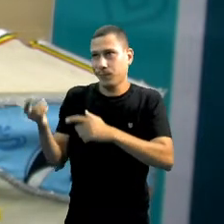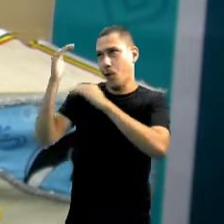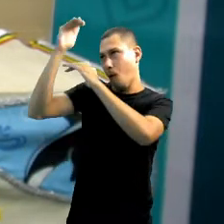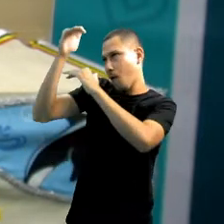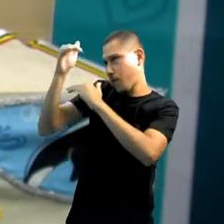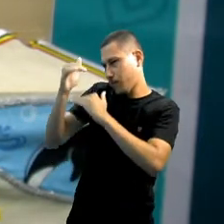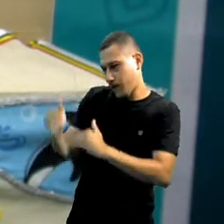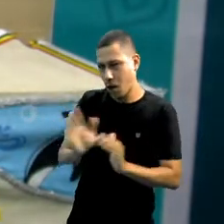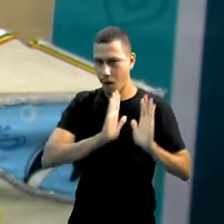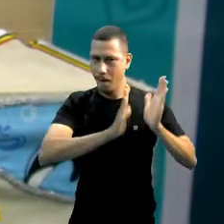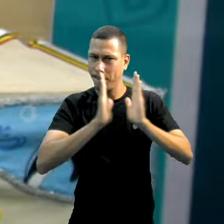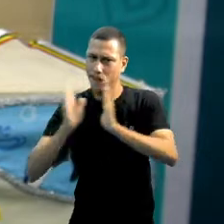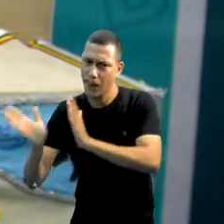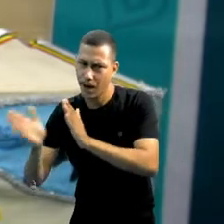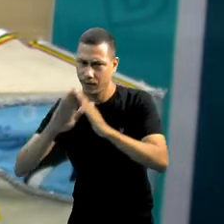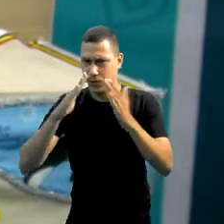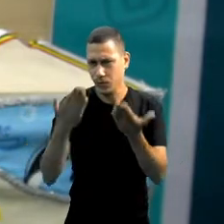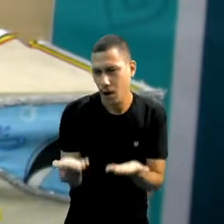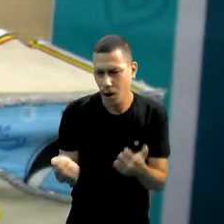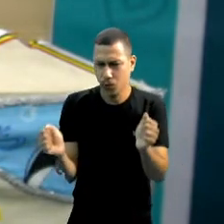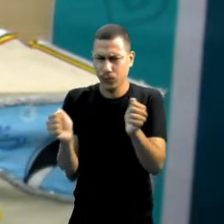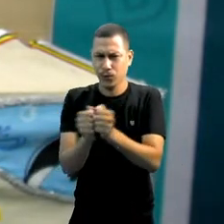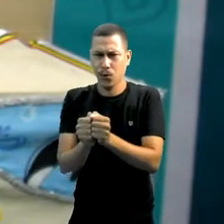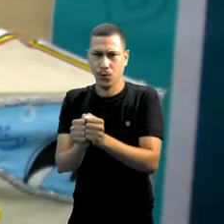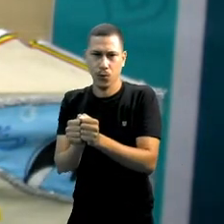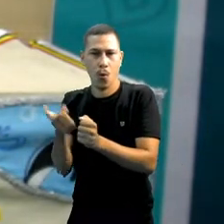com todos os outros livros. E lá